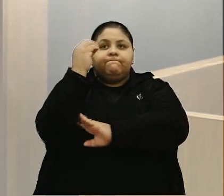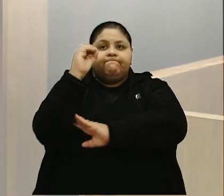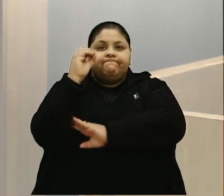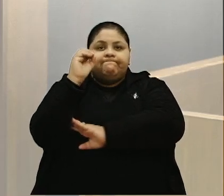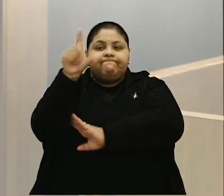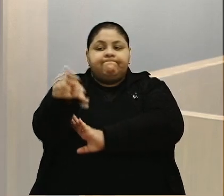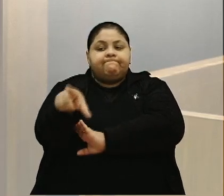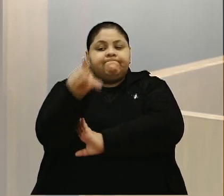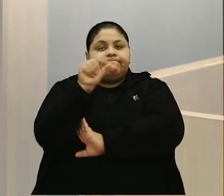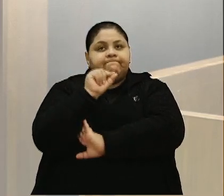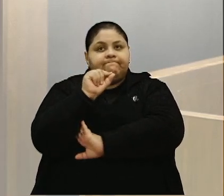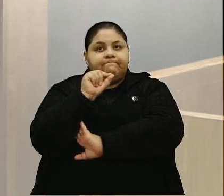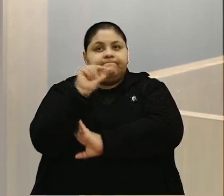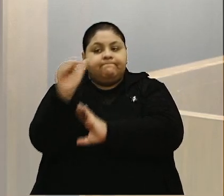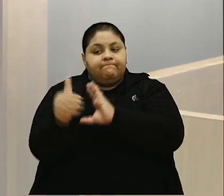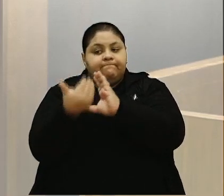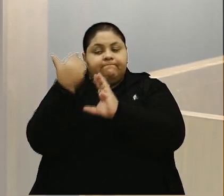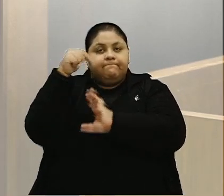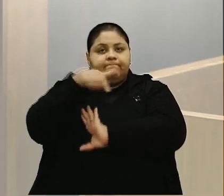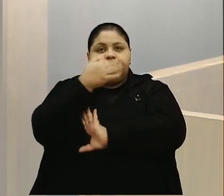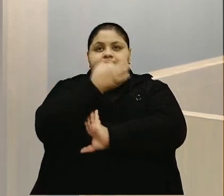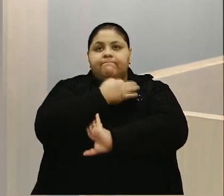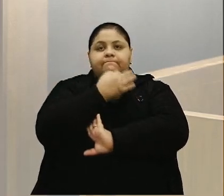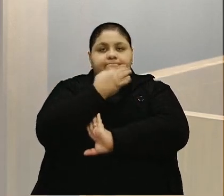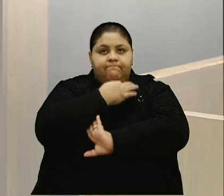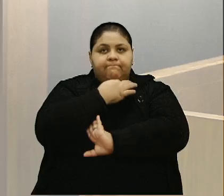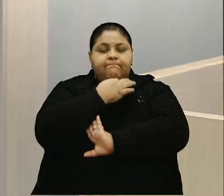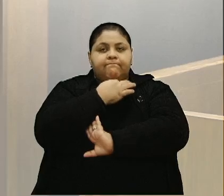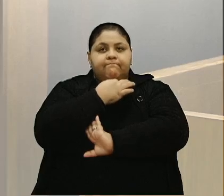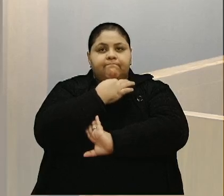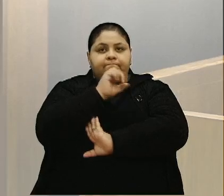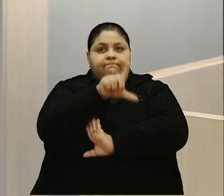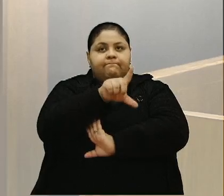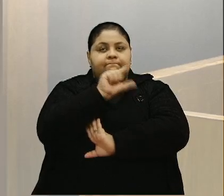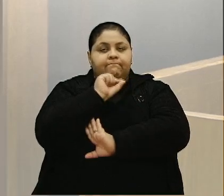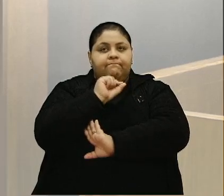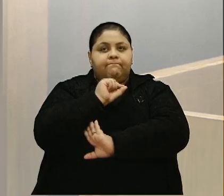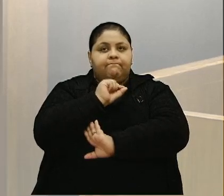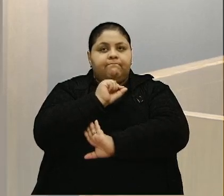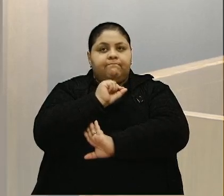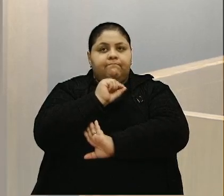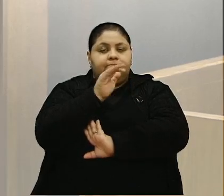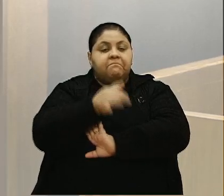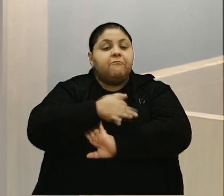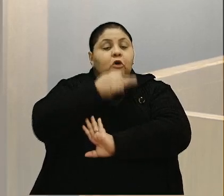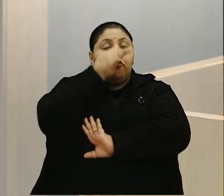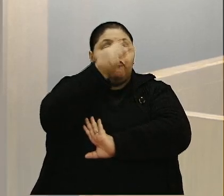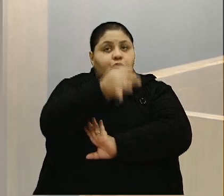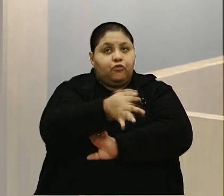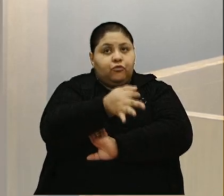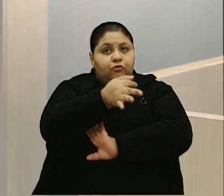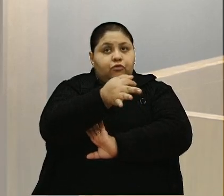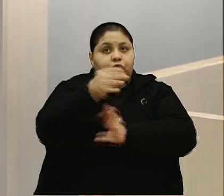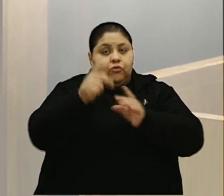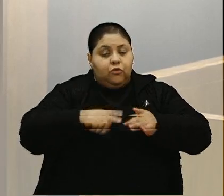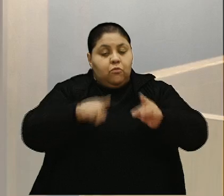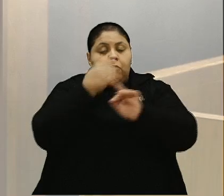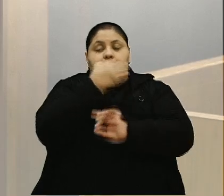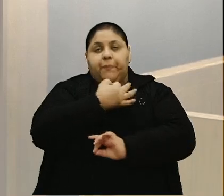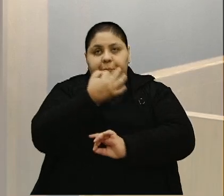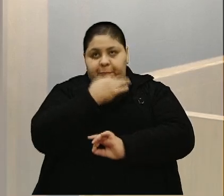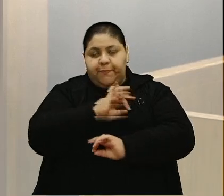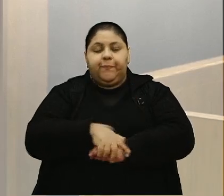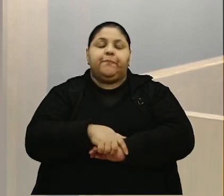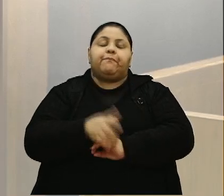decisões para trazer a Caxias do Sul, que vai definir aí o rumo aí do nosso povo de Caxias do Sul.